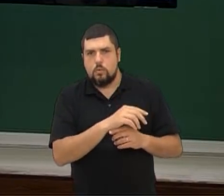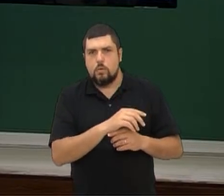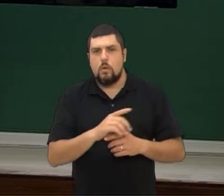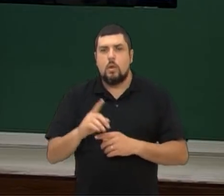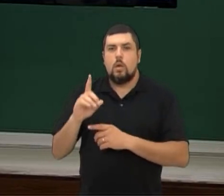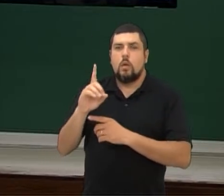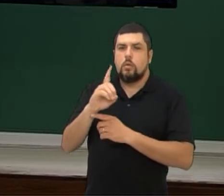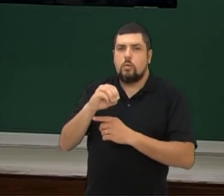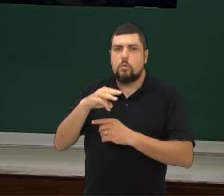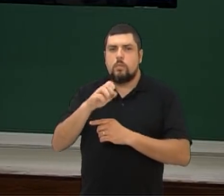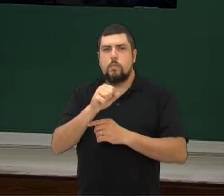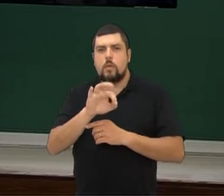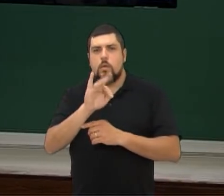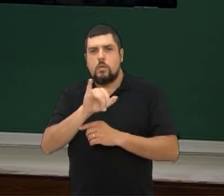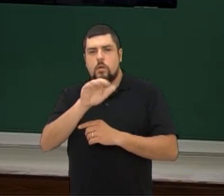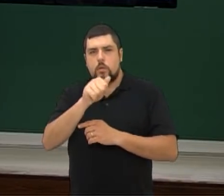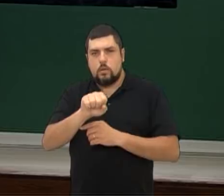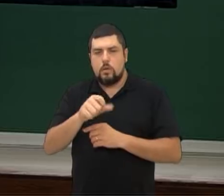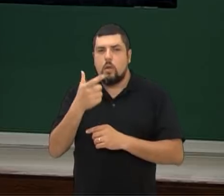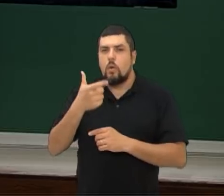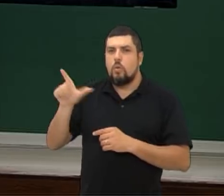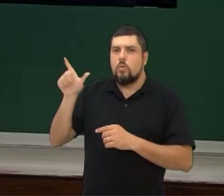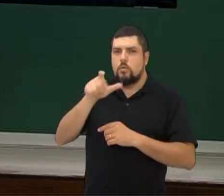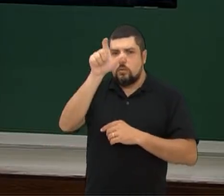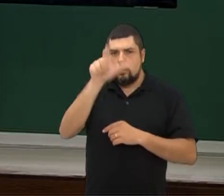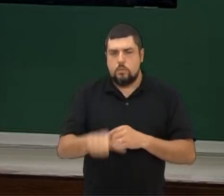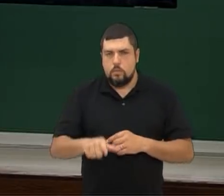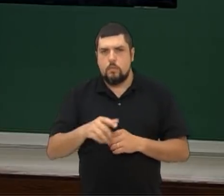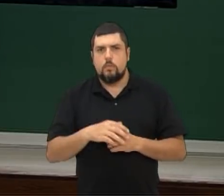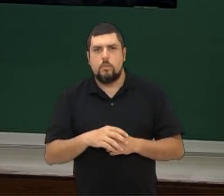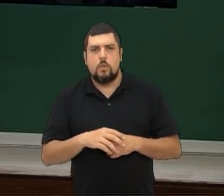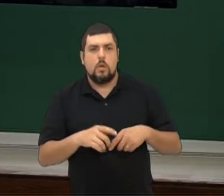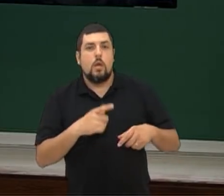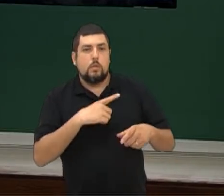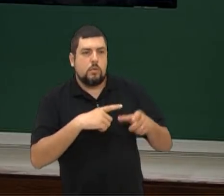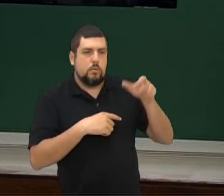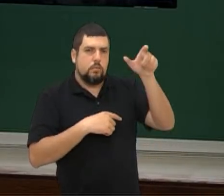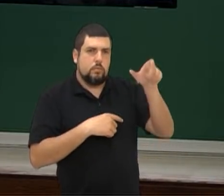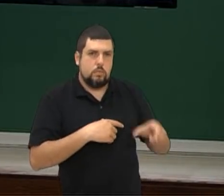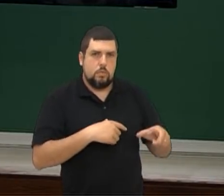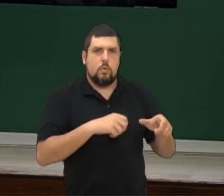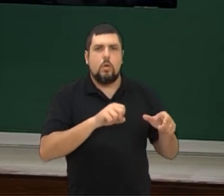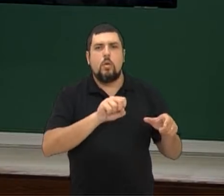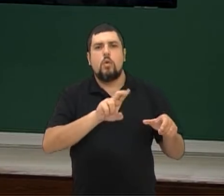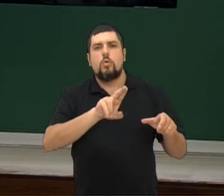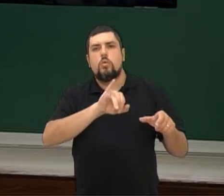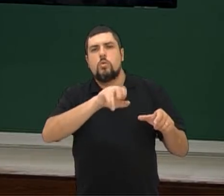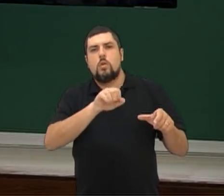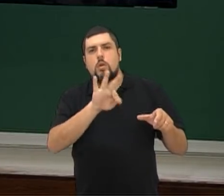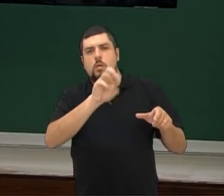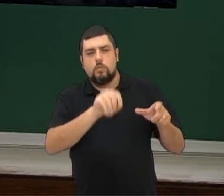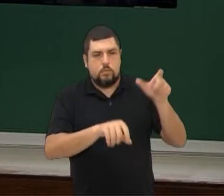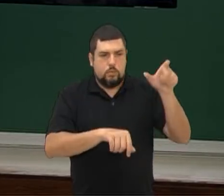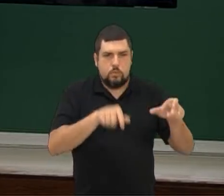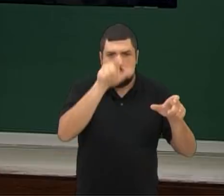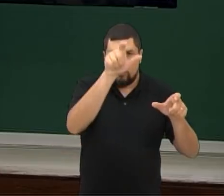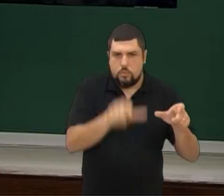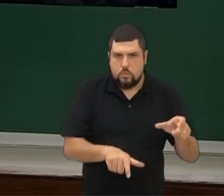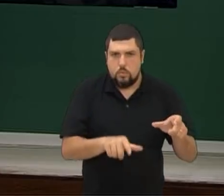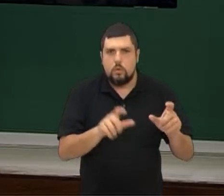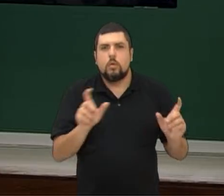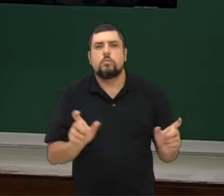outro sujeito. Então, se eu tenho dois sujeitos, né, de núcleos diferentes, eu vou ter o quê? Vou ter um sujeito